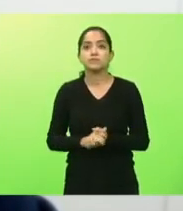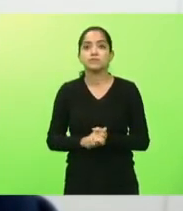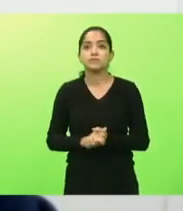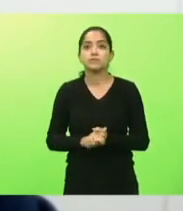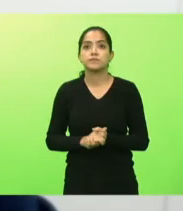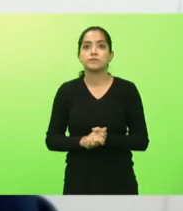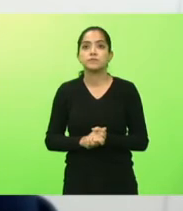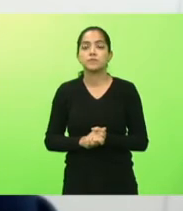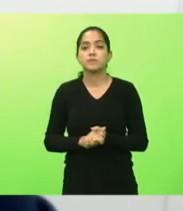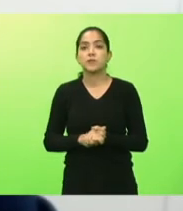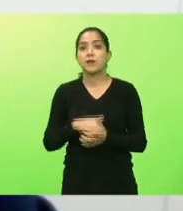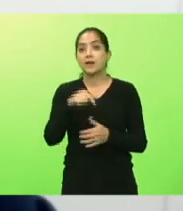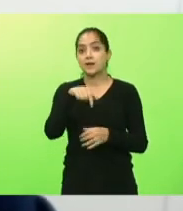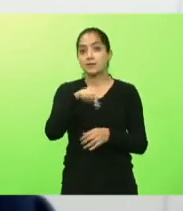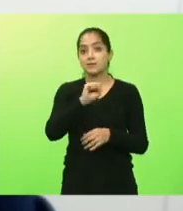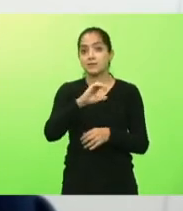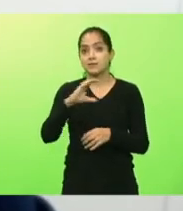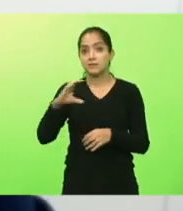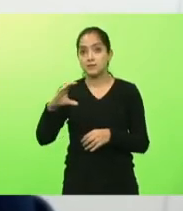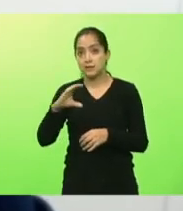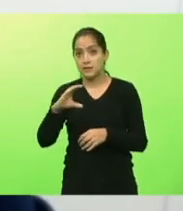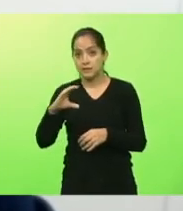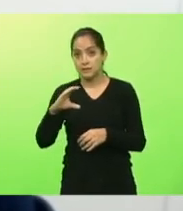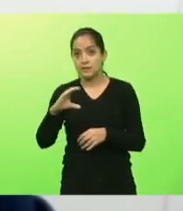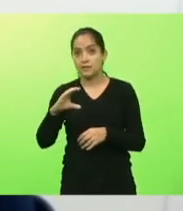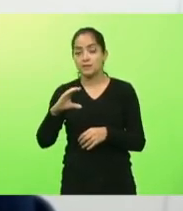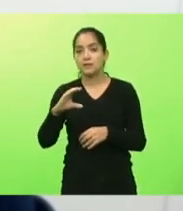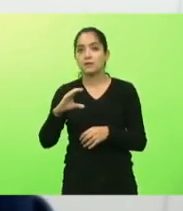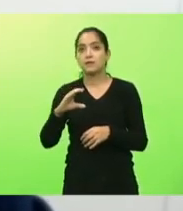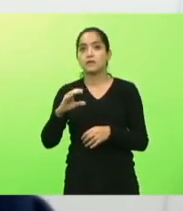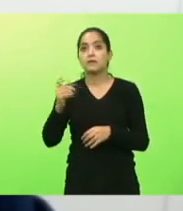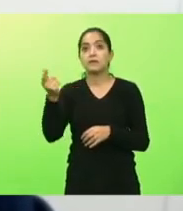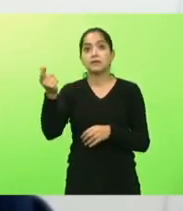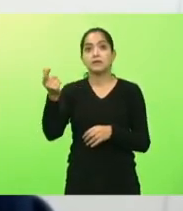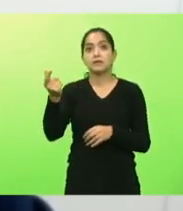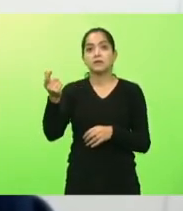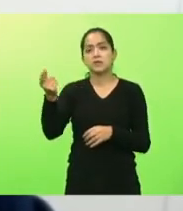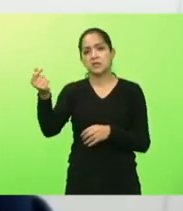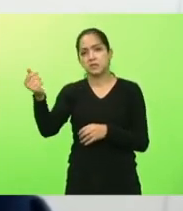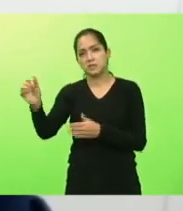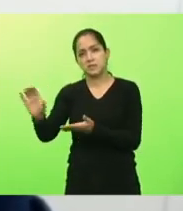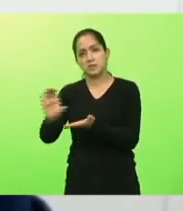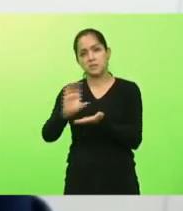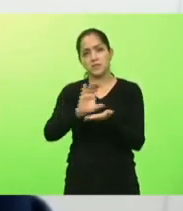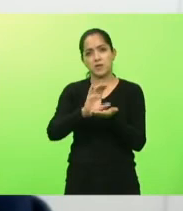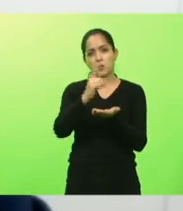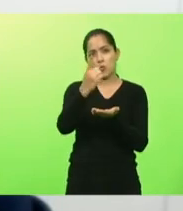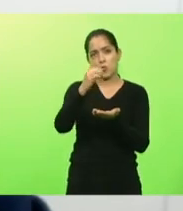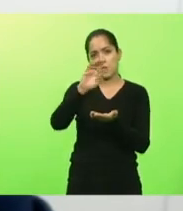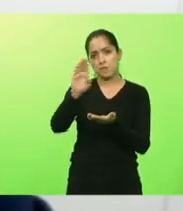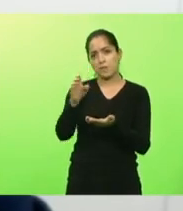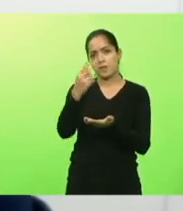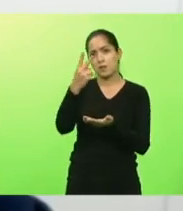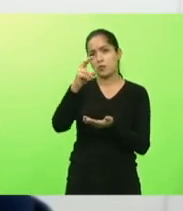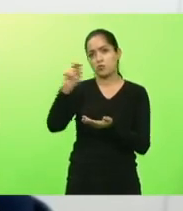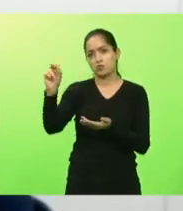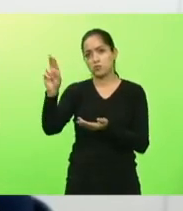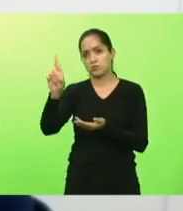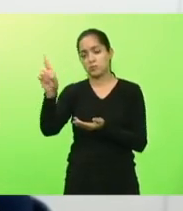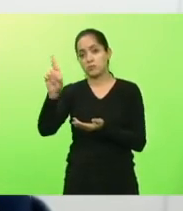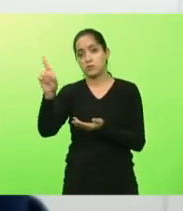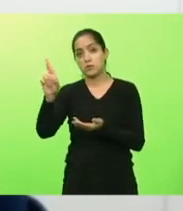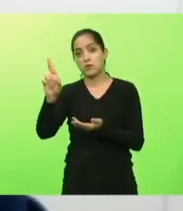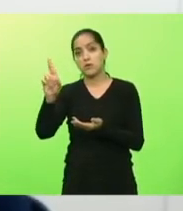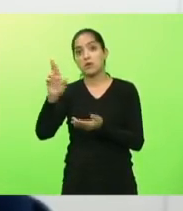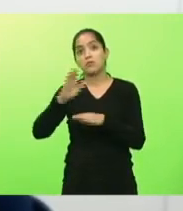Santa Catarina está recebendo 1 bilhão e 200 milhões de reais do governo